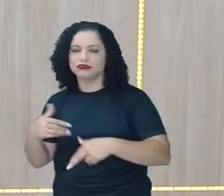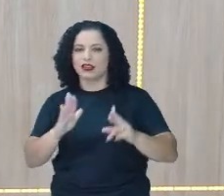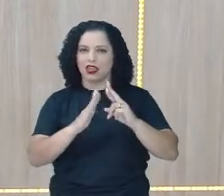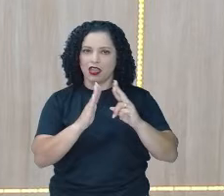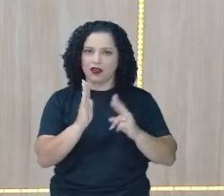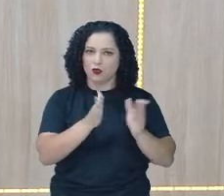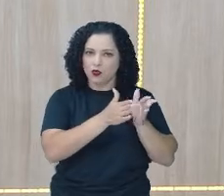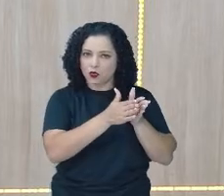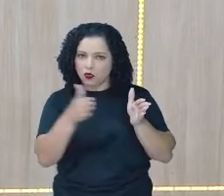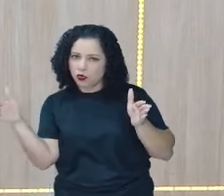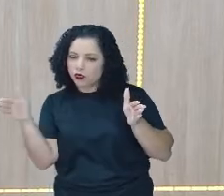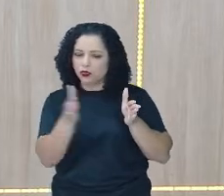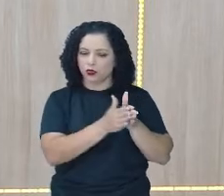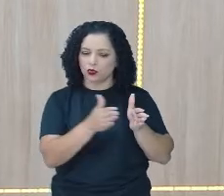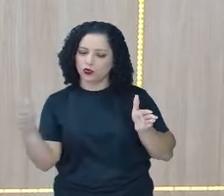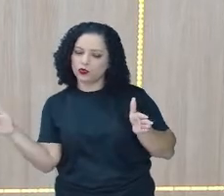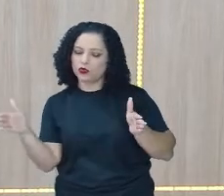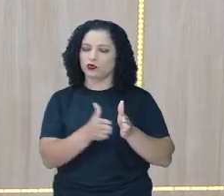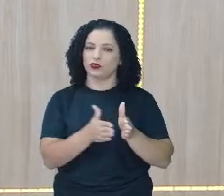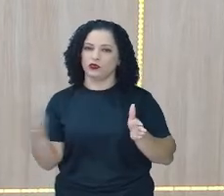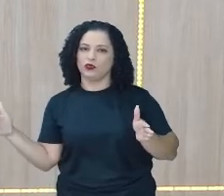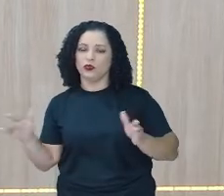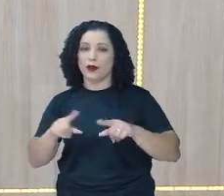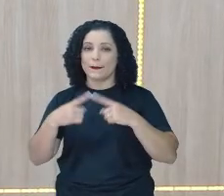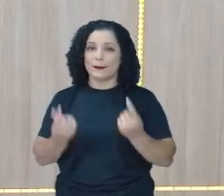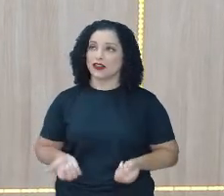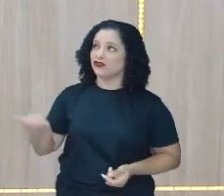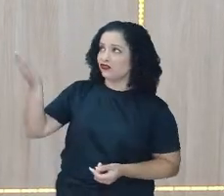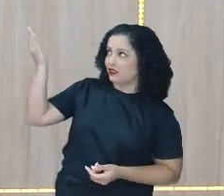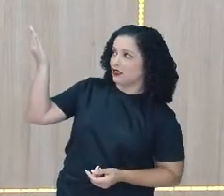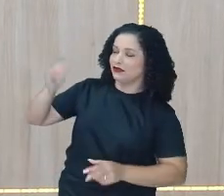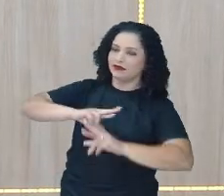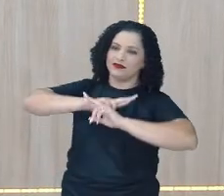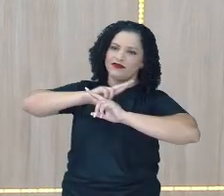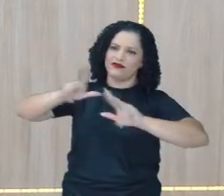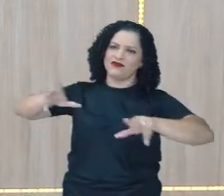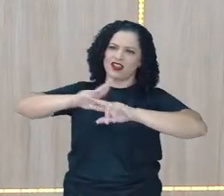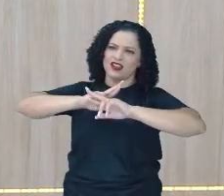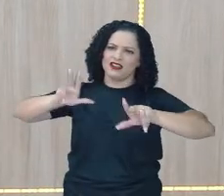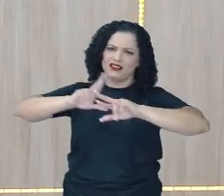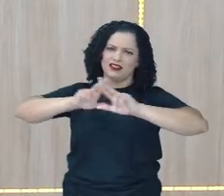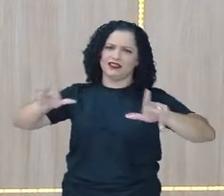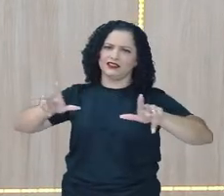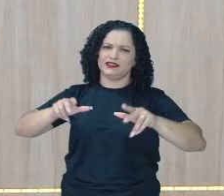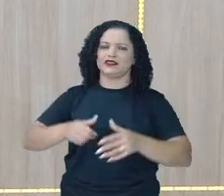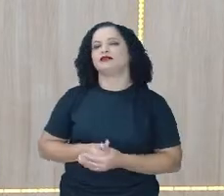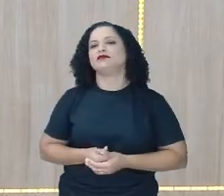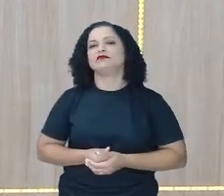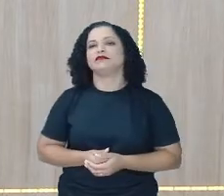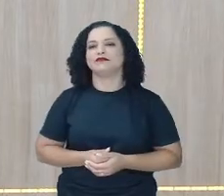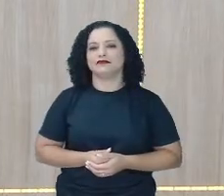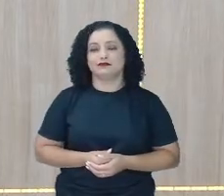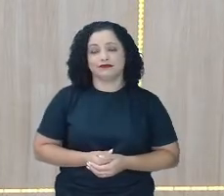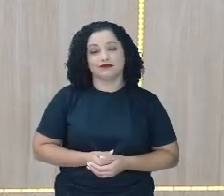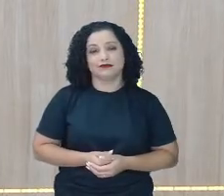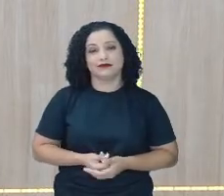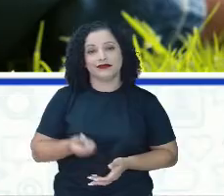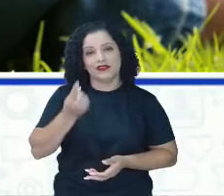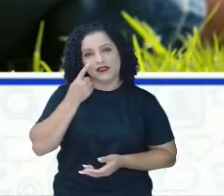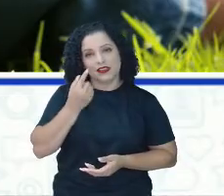A regularidade das palavras que terminam com 2 vogais é assim. Aqui não. Aqui é, não sei se eu sei que foi assim. Então vamos